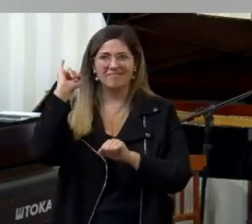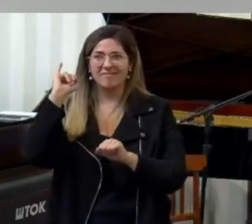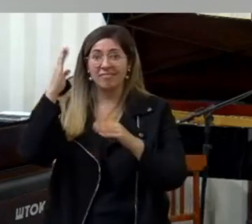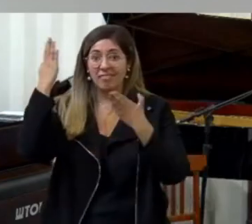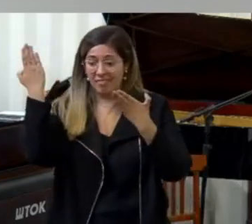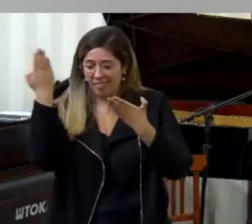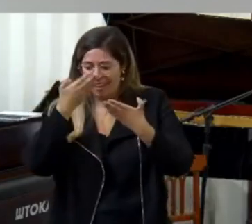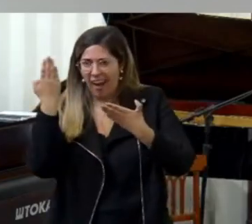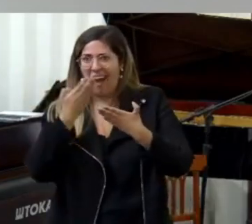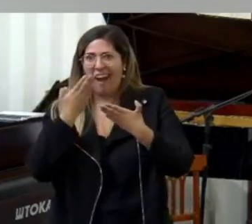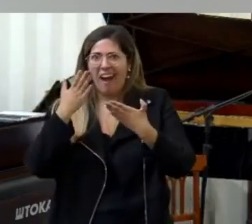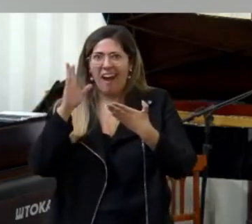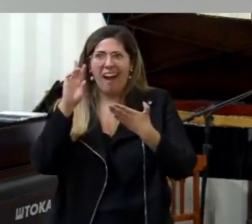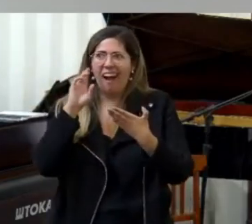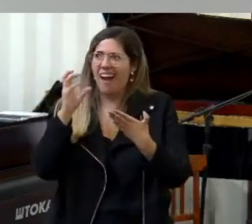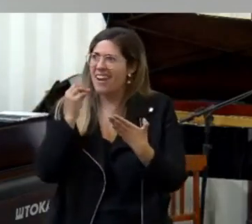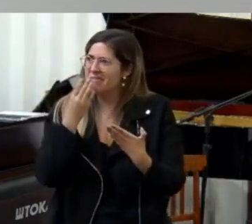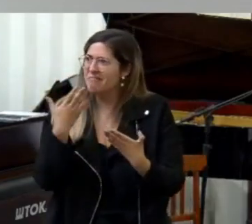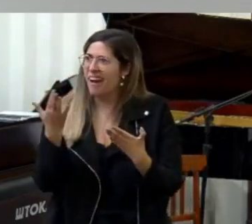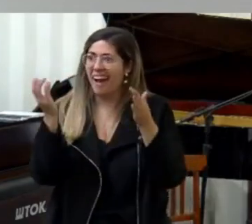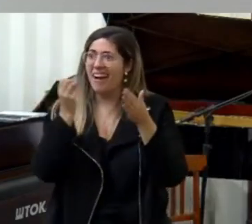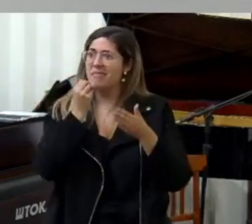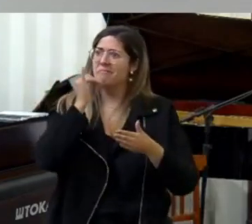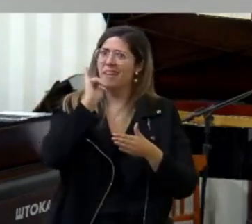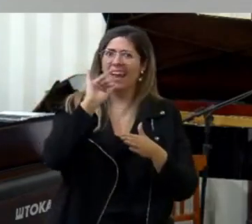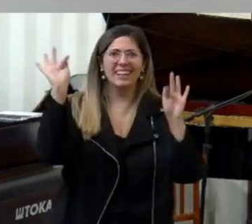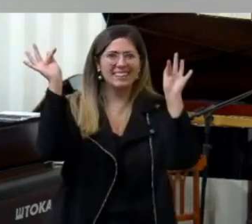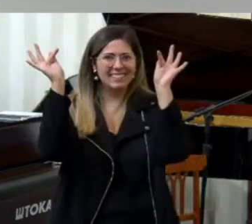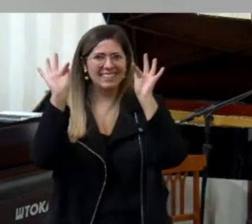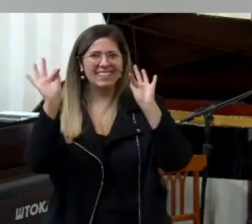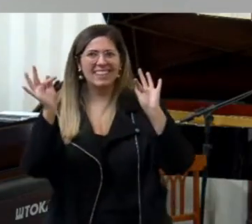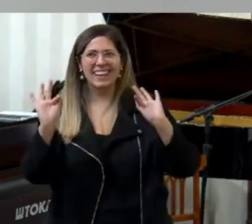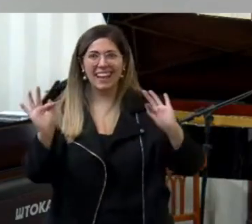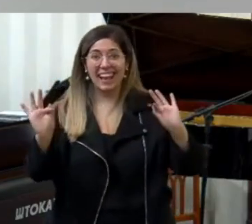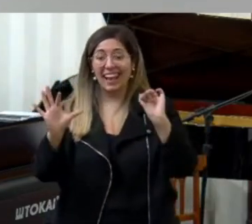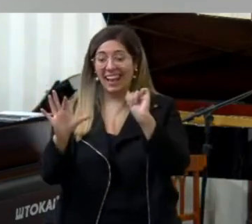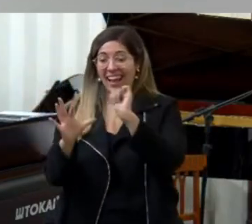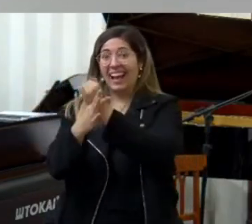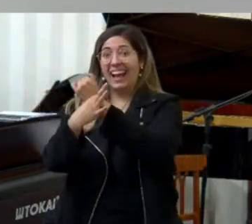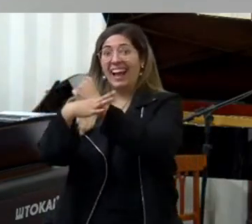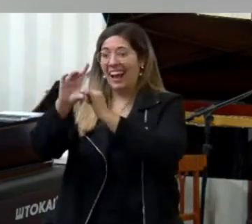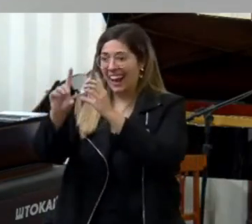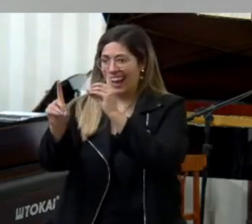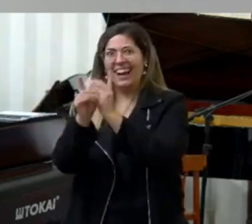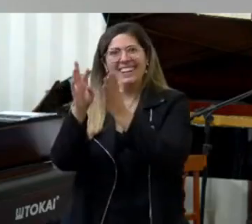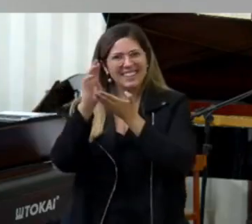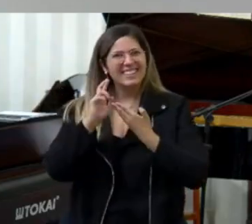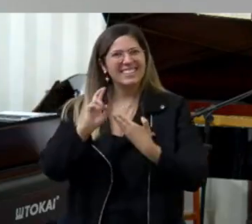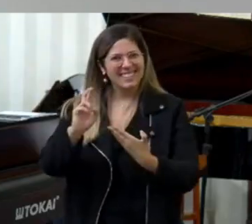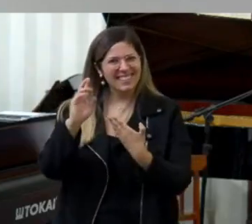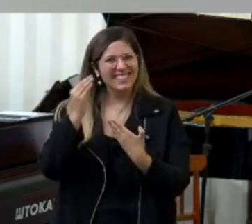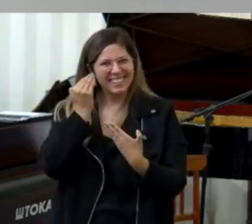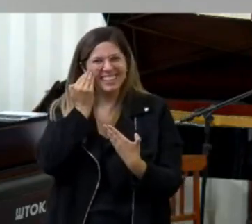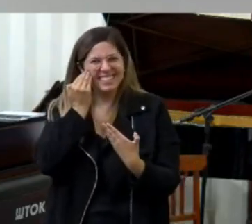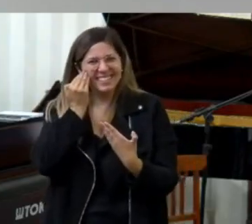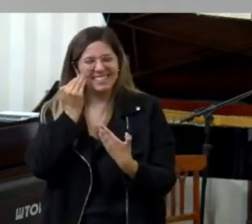Senhor é bom, bem-aventurado é aquele que nele se refugia. Meus irmãos,